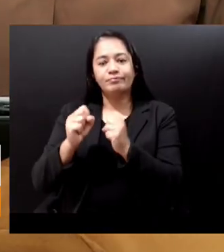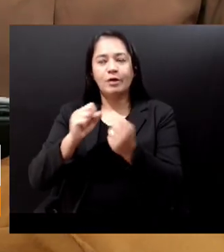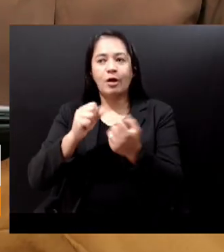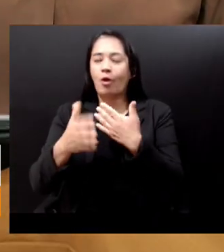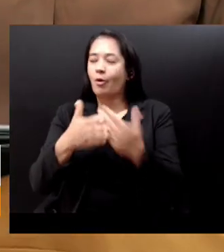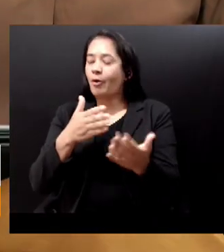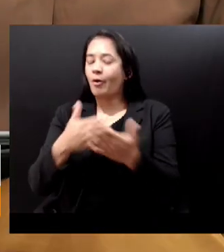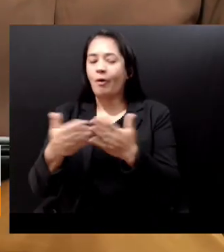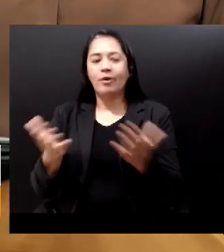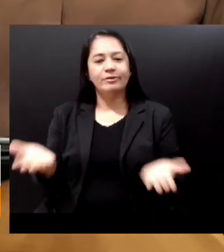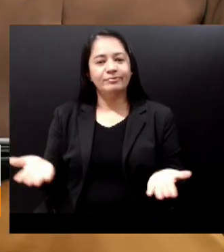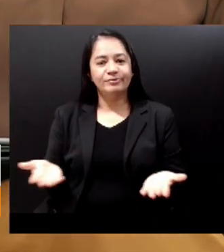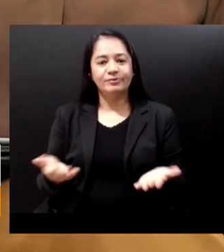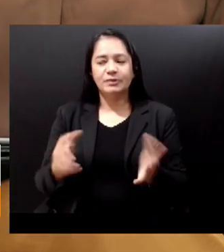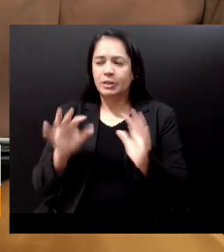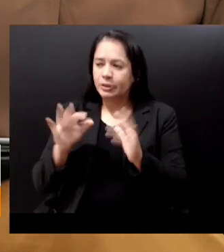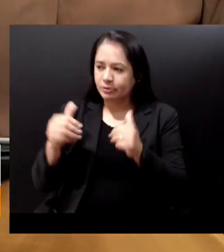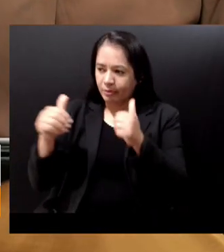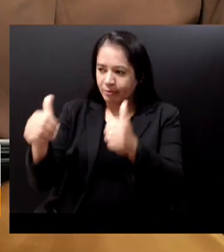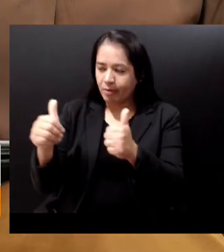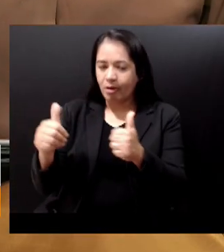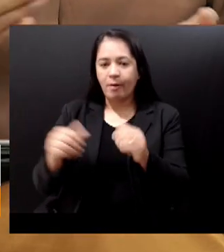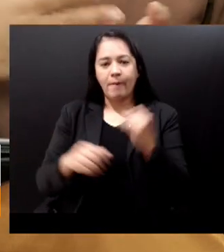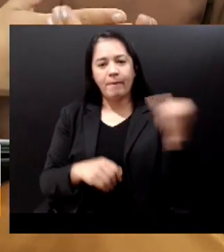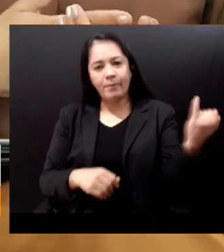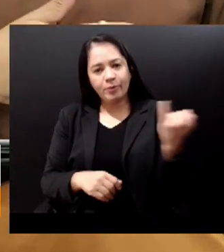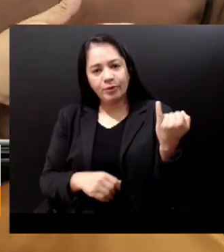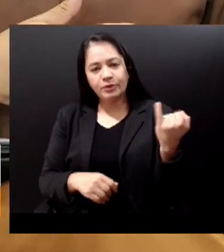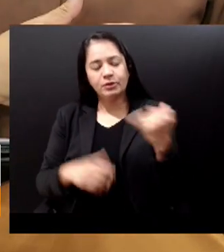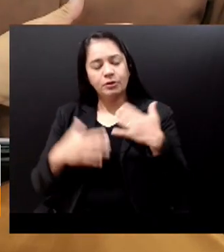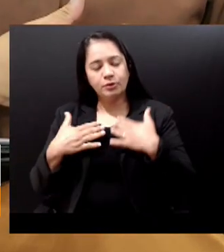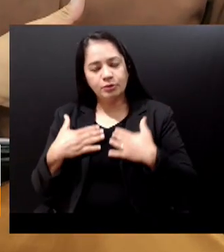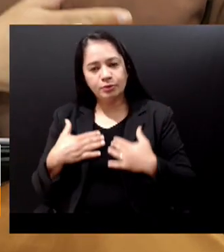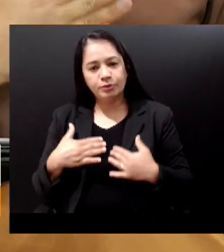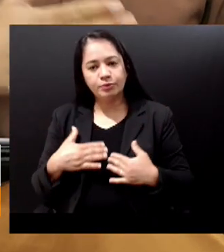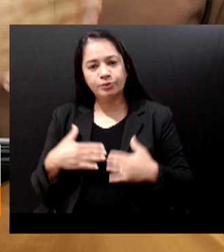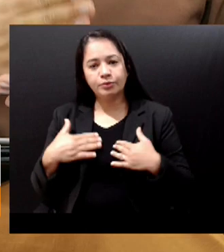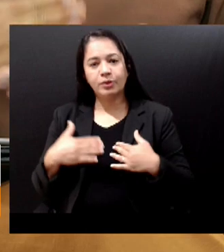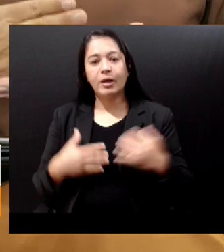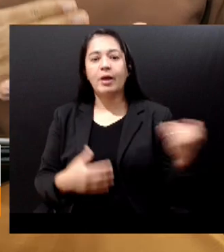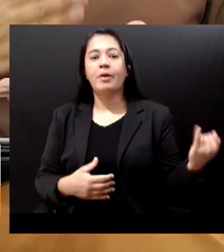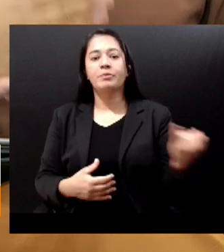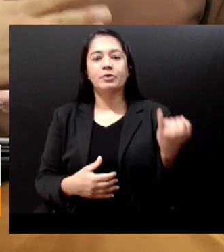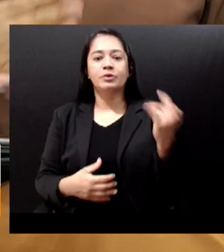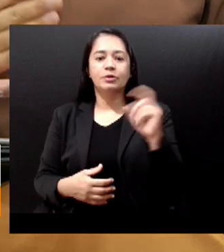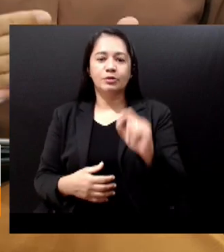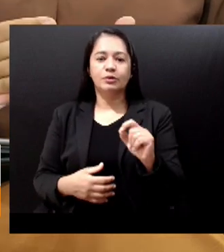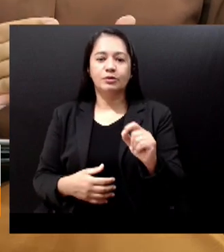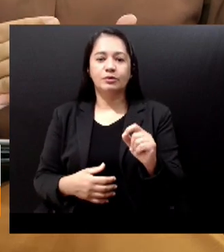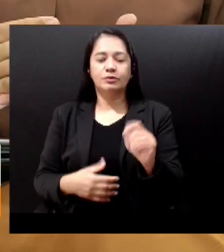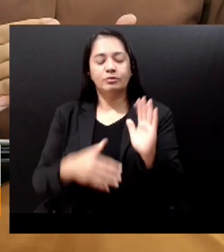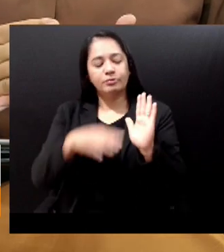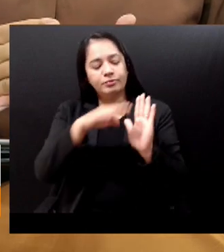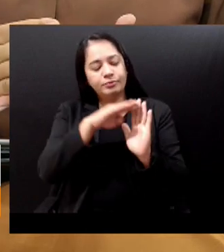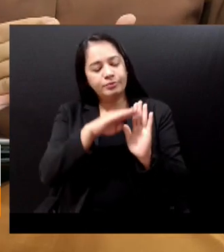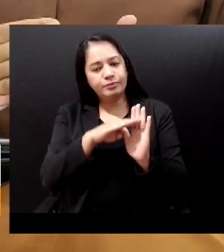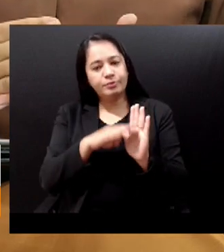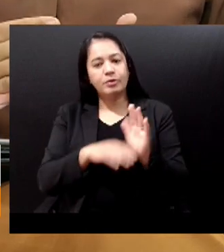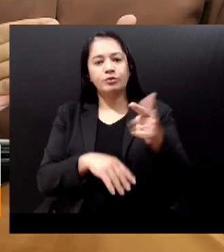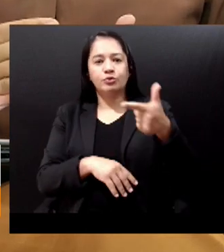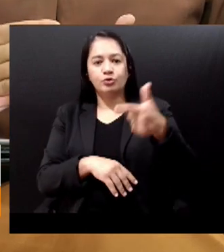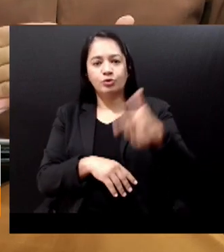Isso funciona? Vale? A importância do descanso e a importância do regramento, né, e da repetição dessa